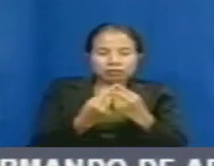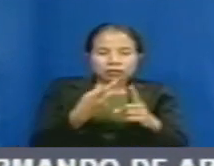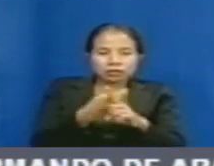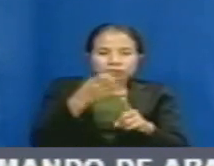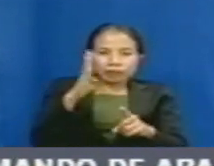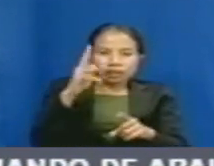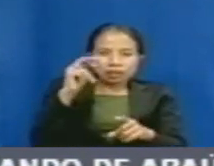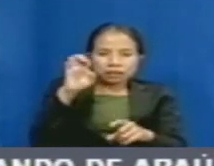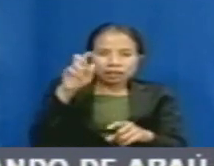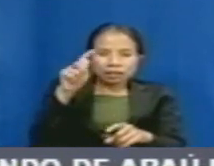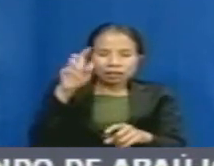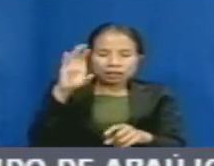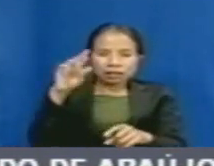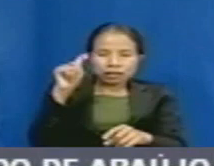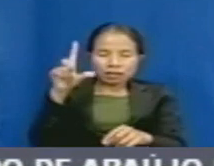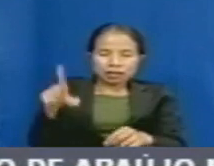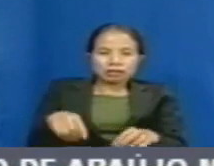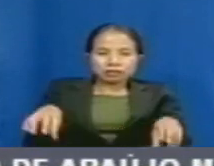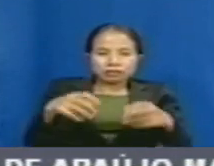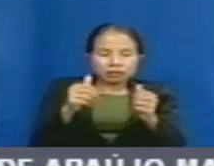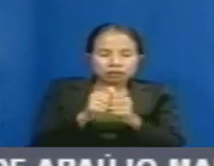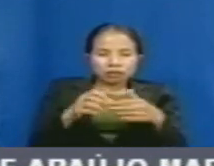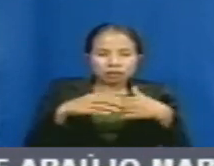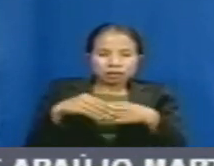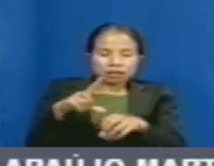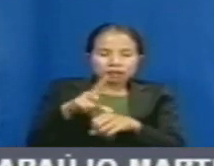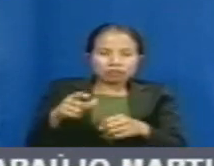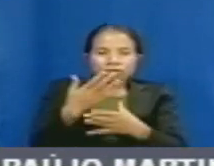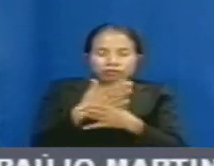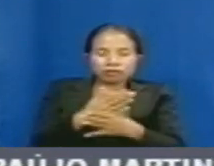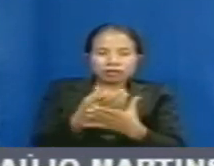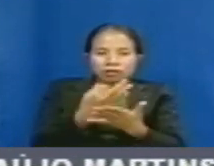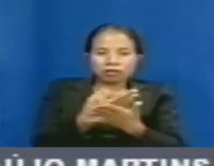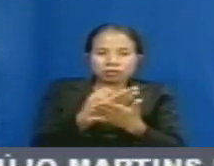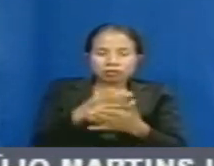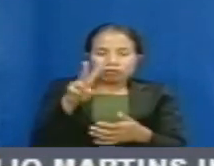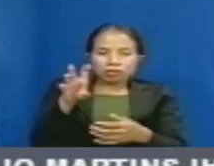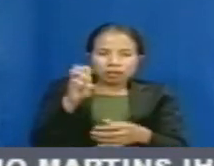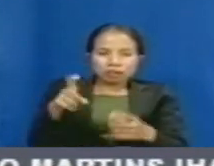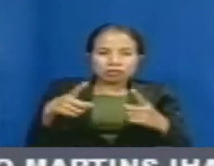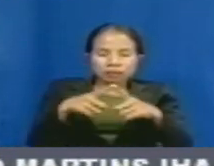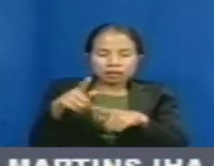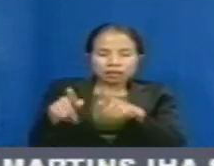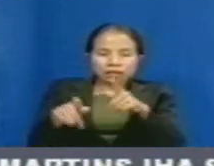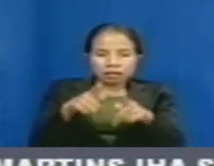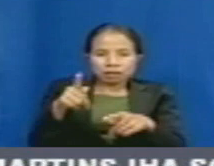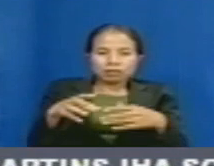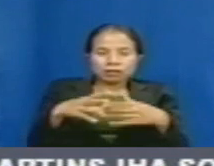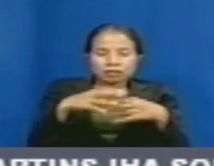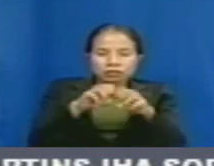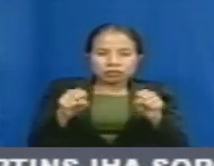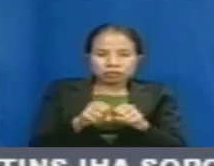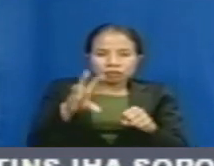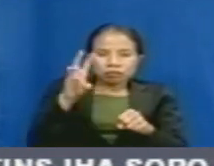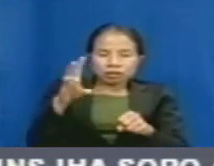ali, se tem direito a tu cooperar a autoridade local Sira, ou de distribuir subsídio dólar a tu sua, para beneficiar o Sukuneng e